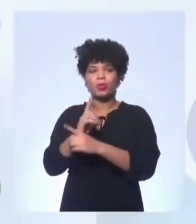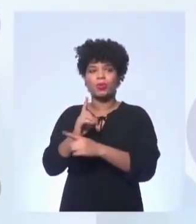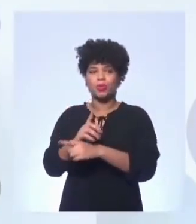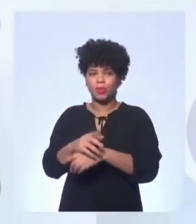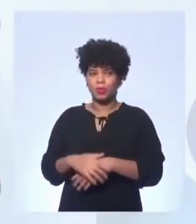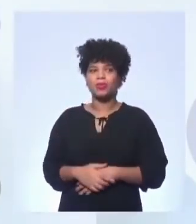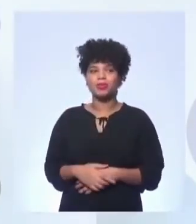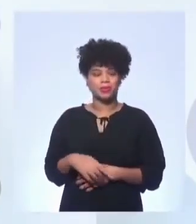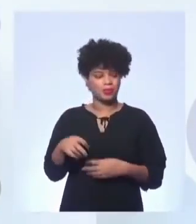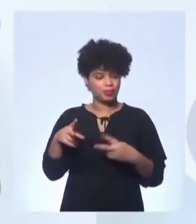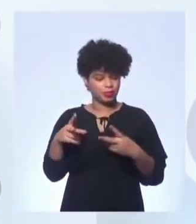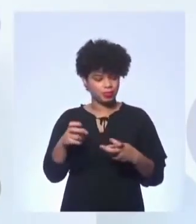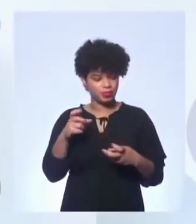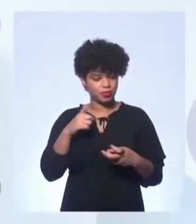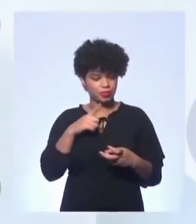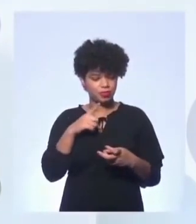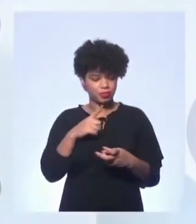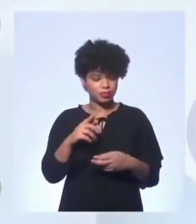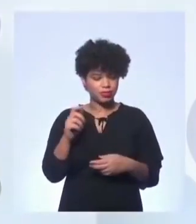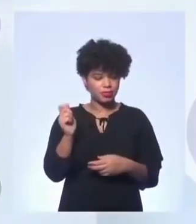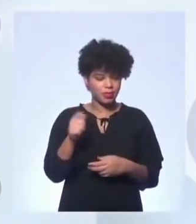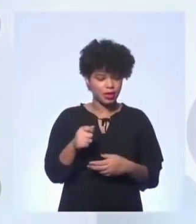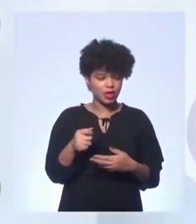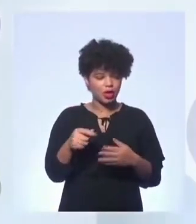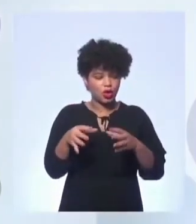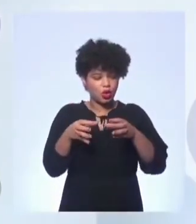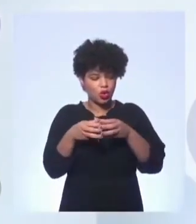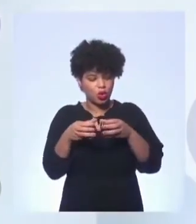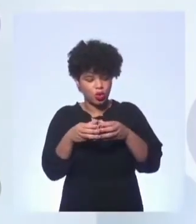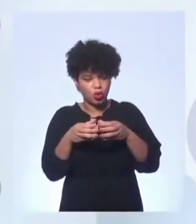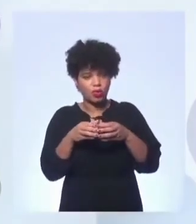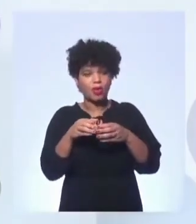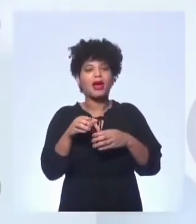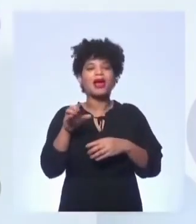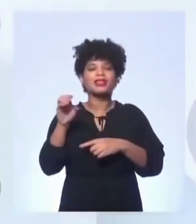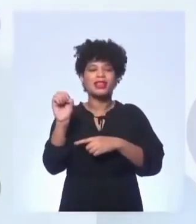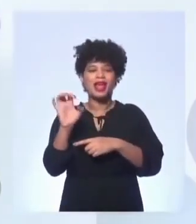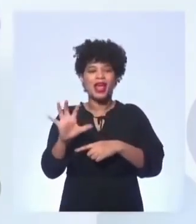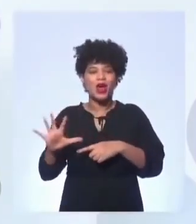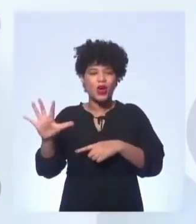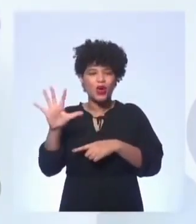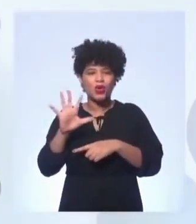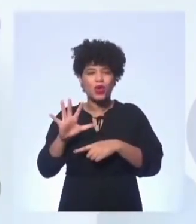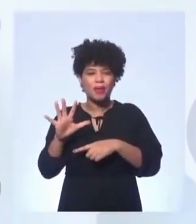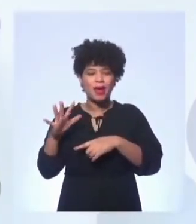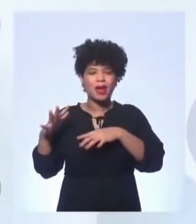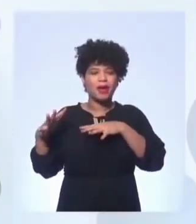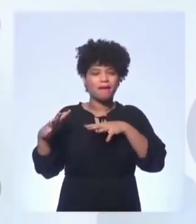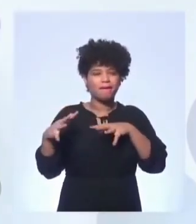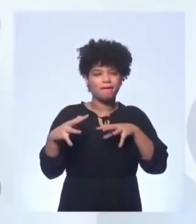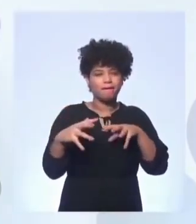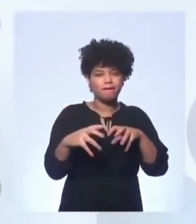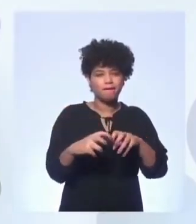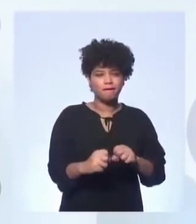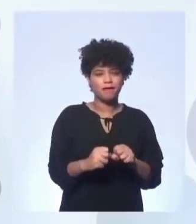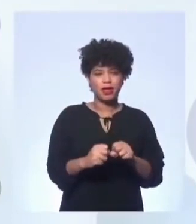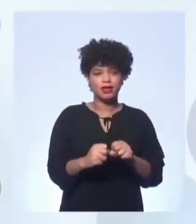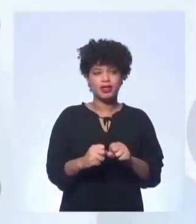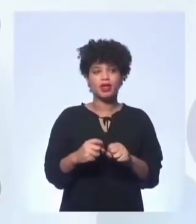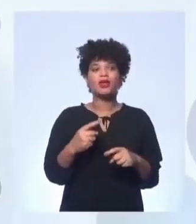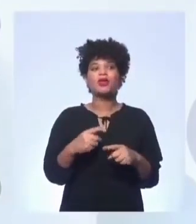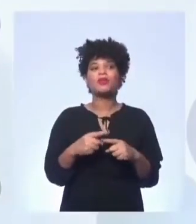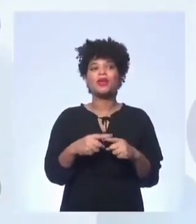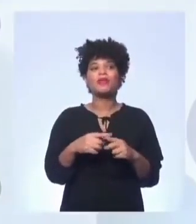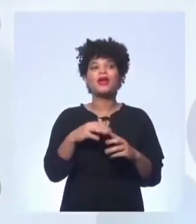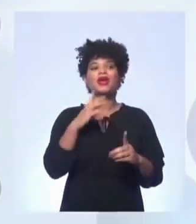isso já foi uma deixa para os europeus, porque o objetivo deles, de fato,